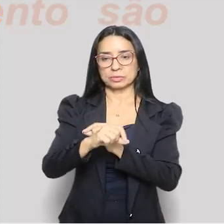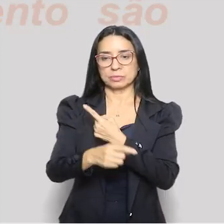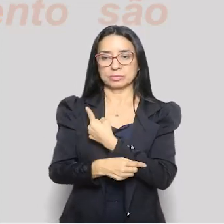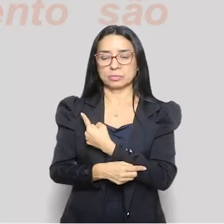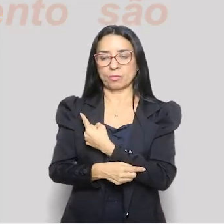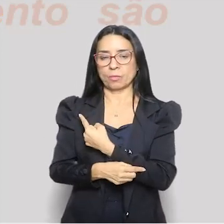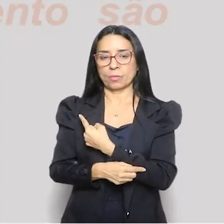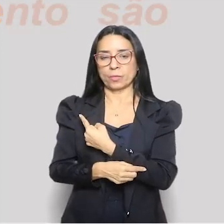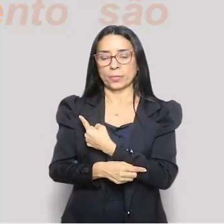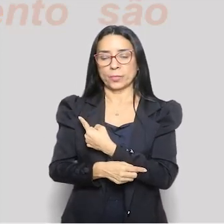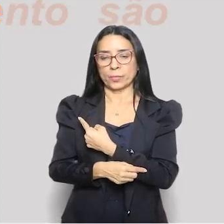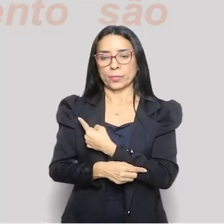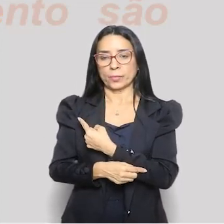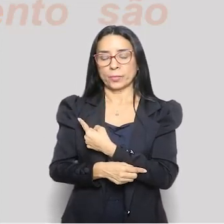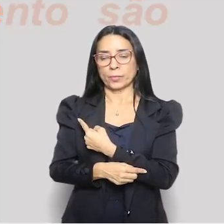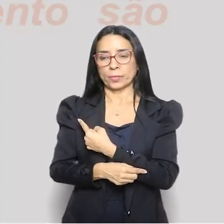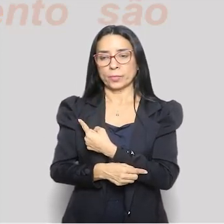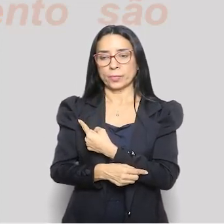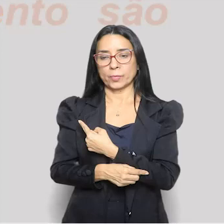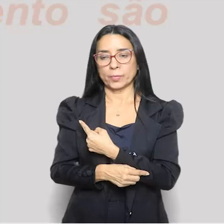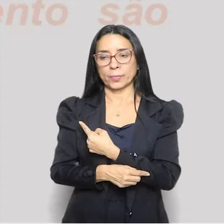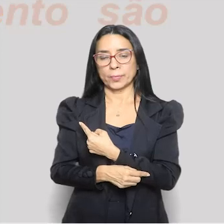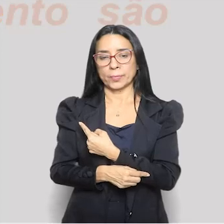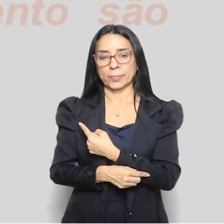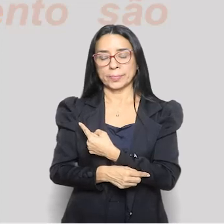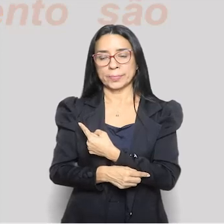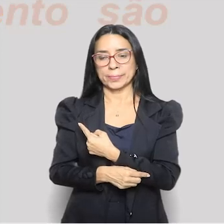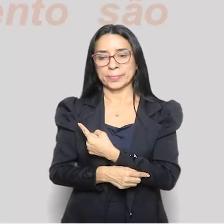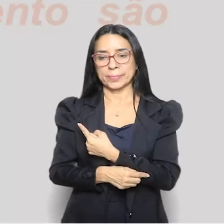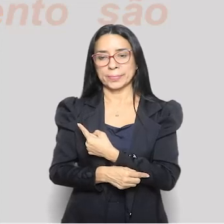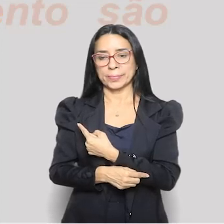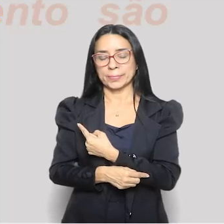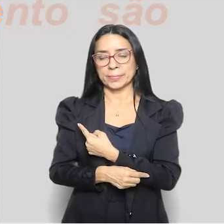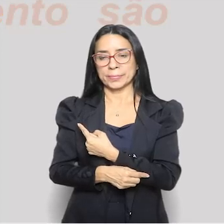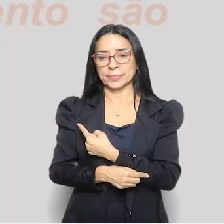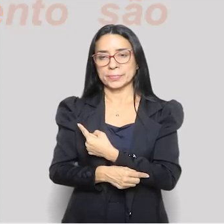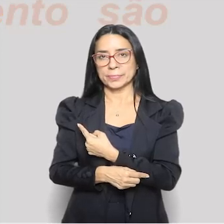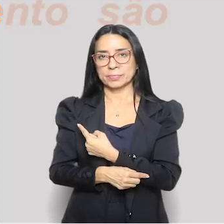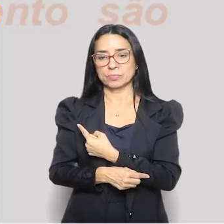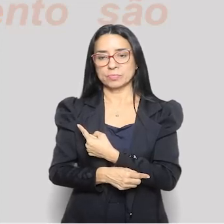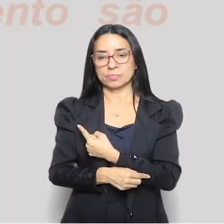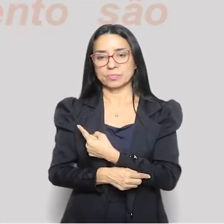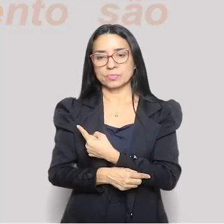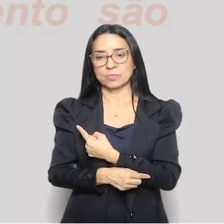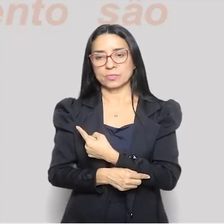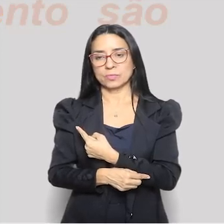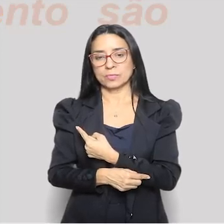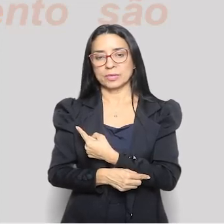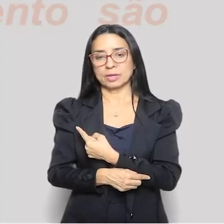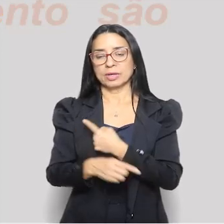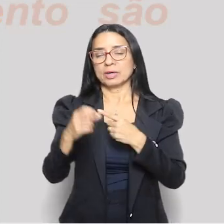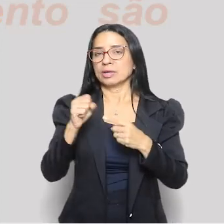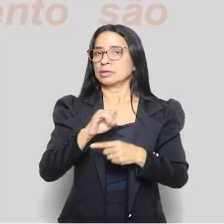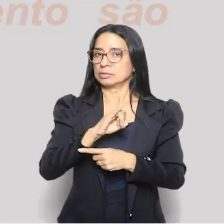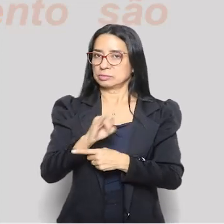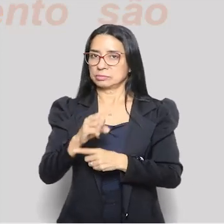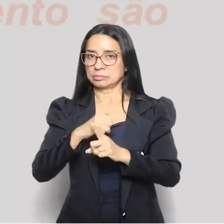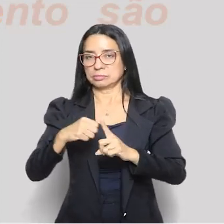forma, a geração de conhecimento e o exercício de pensamento são prejudicados. E se uma sociedade